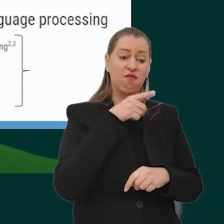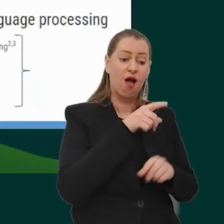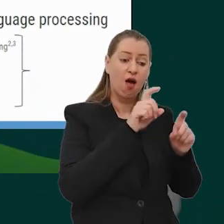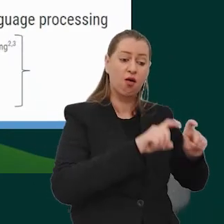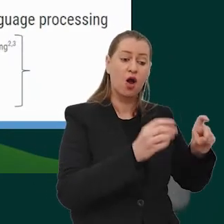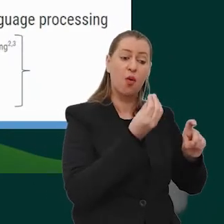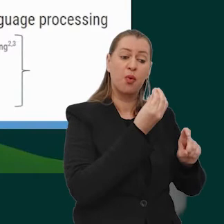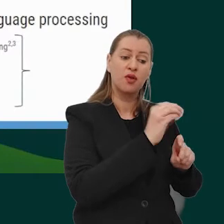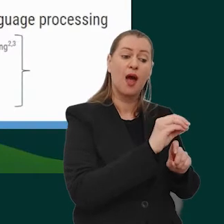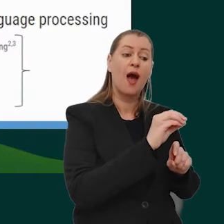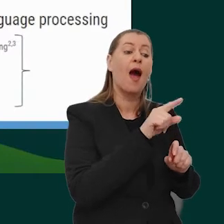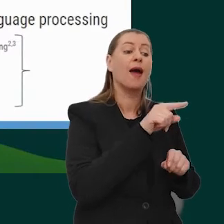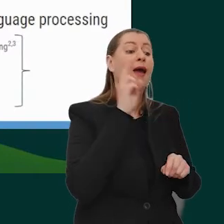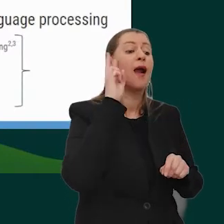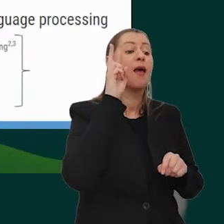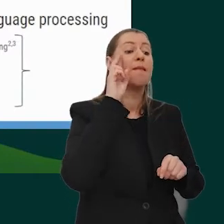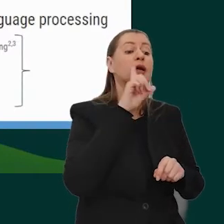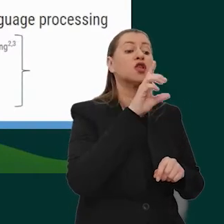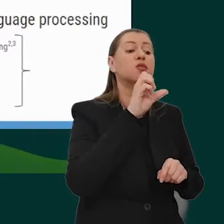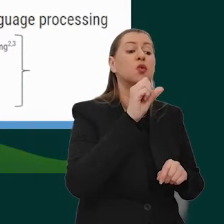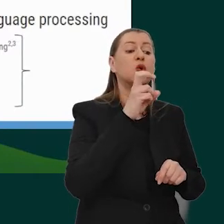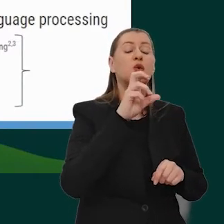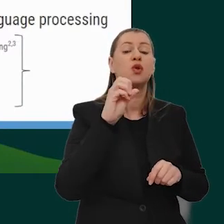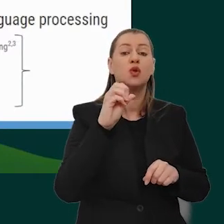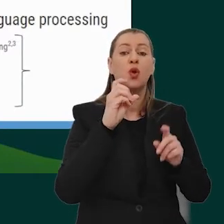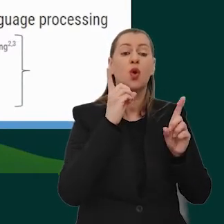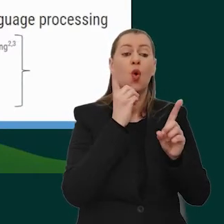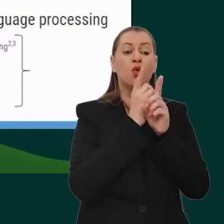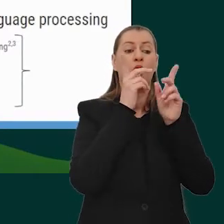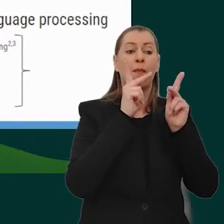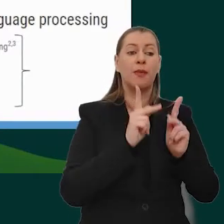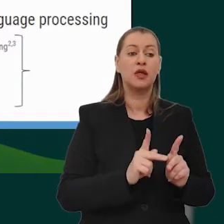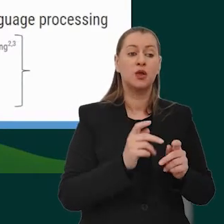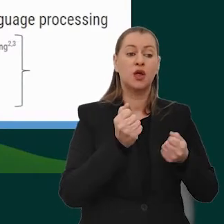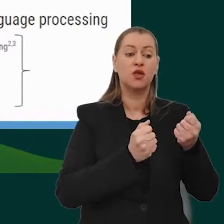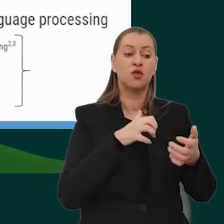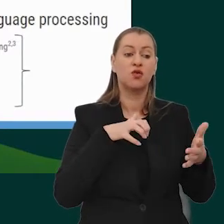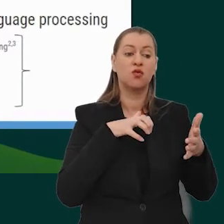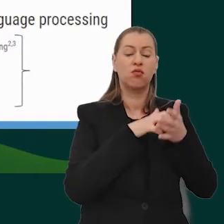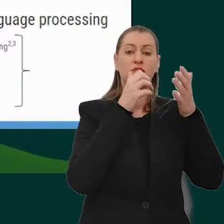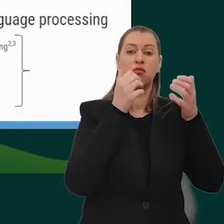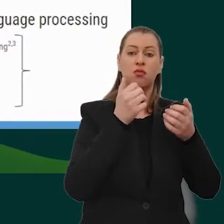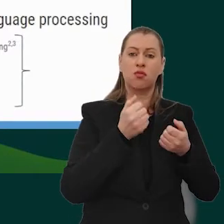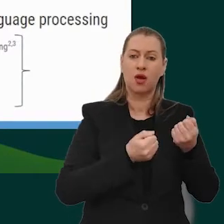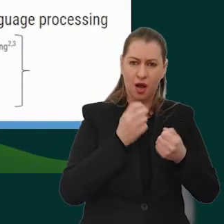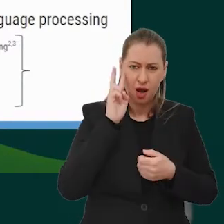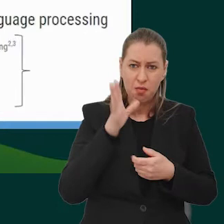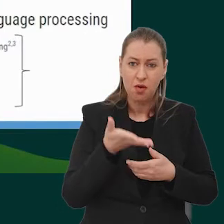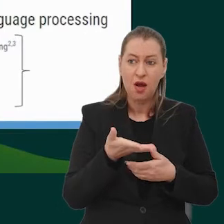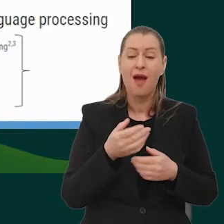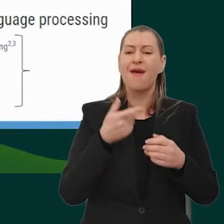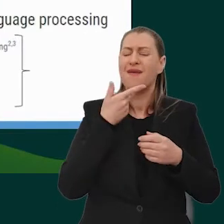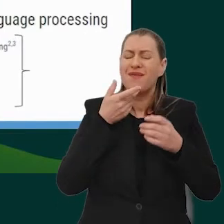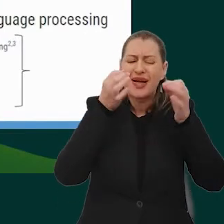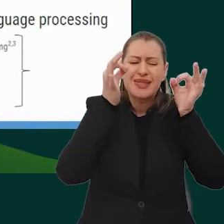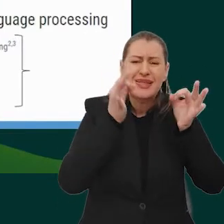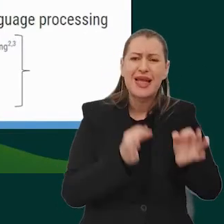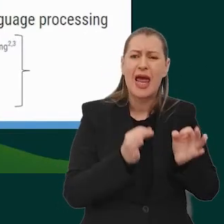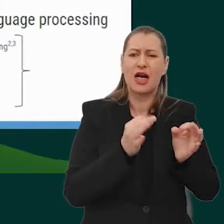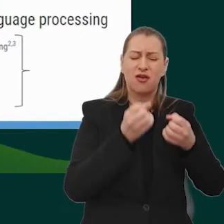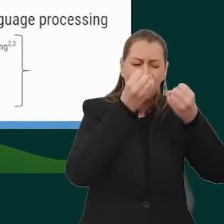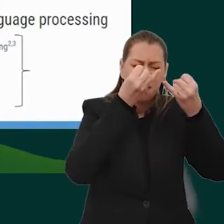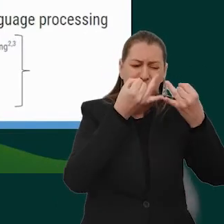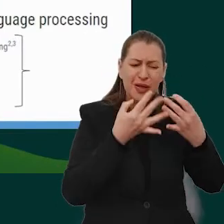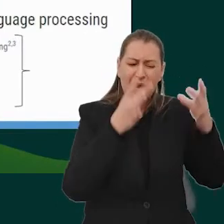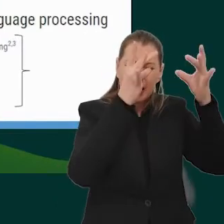lembrança de 1950, onde vocês encontraram uma pessoa que estava dirigindo um carro que bateu, enfim. Você deveria dizer exatamente o